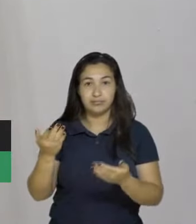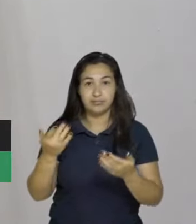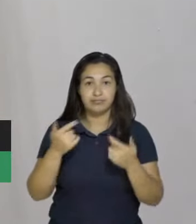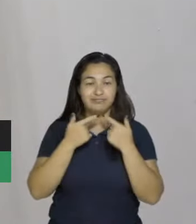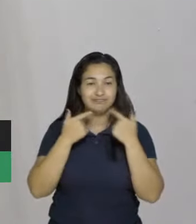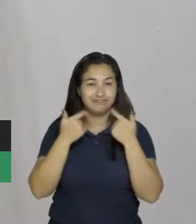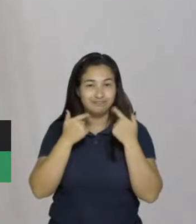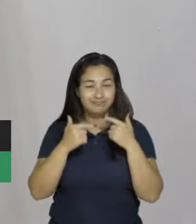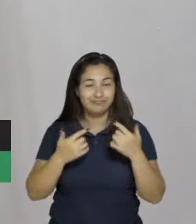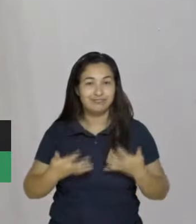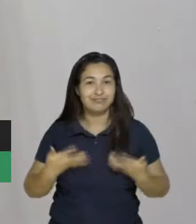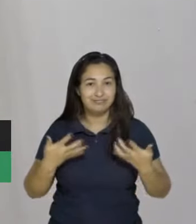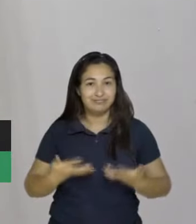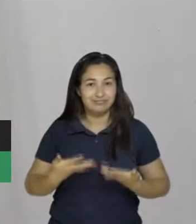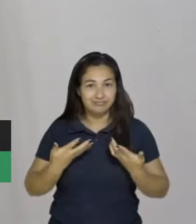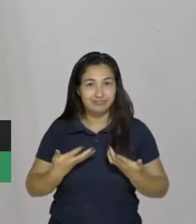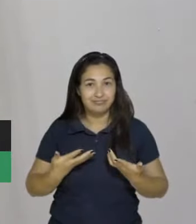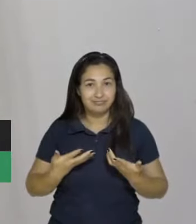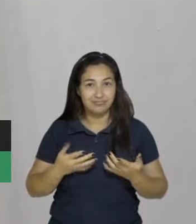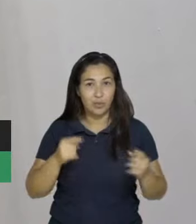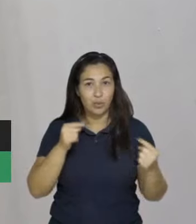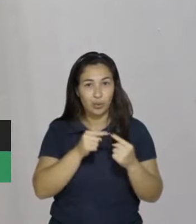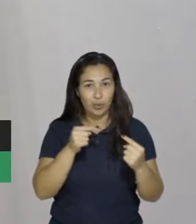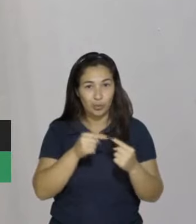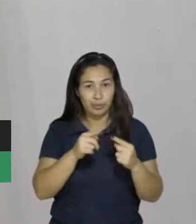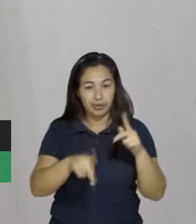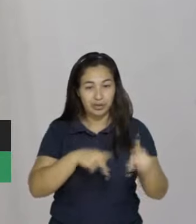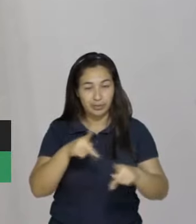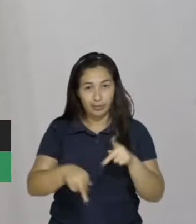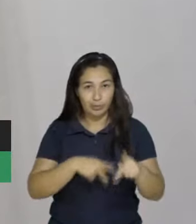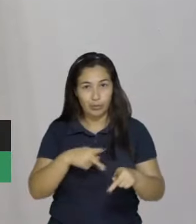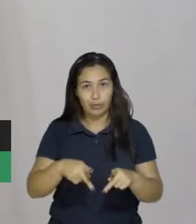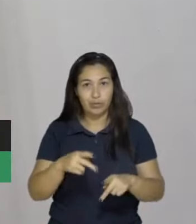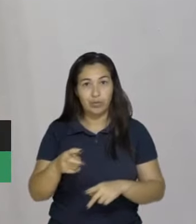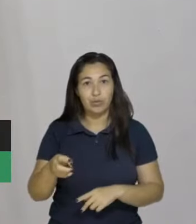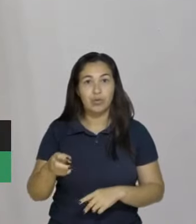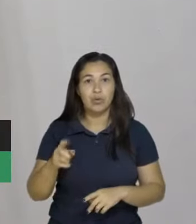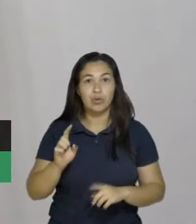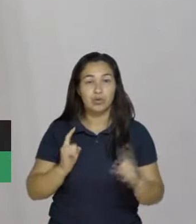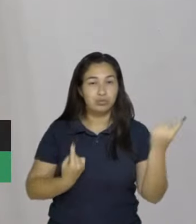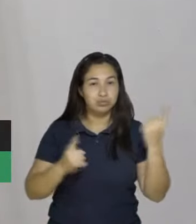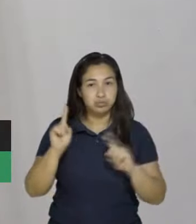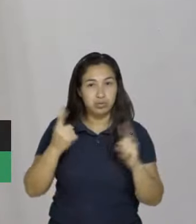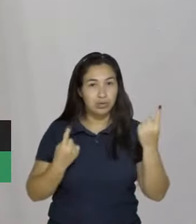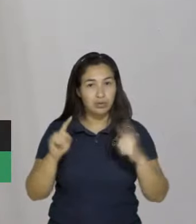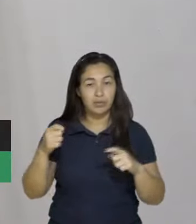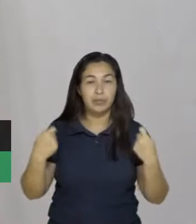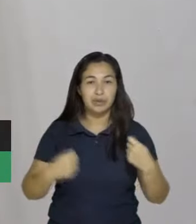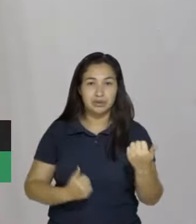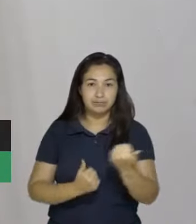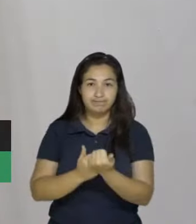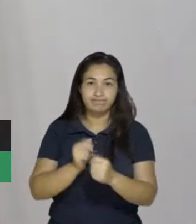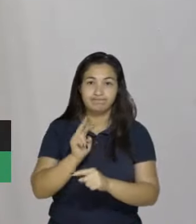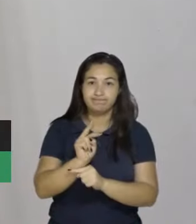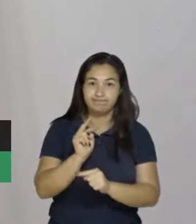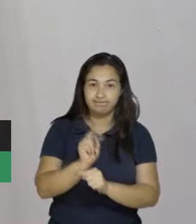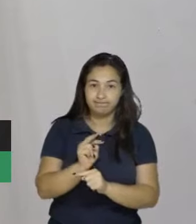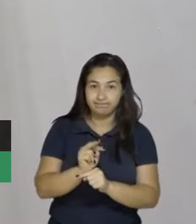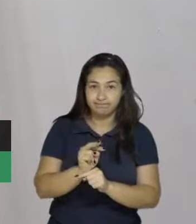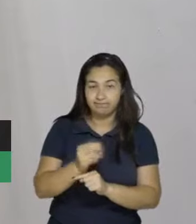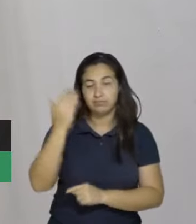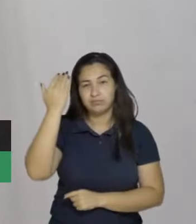povo e que o carnaval é um patrimônio e precisa ser sempre apoiado e protegido, e mais do que isso,